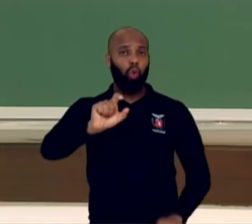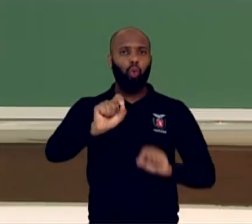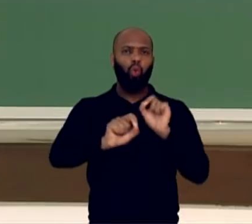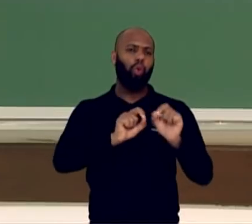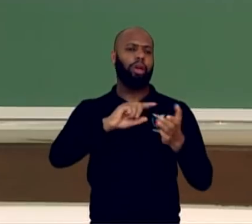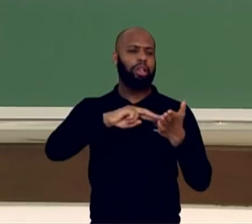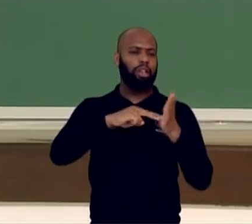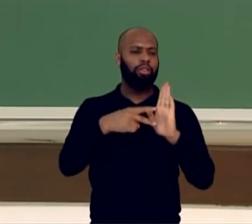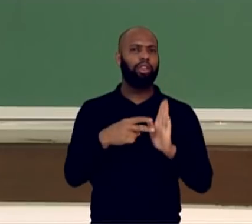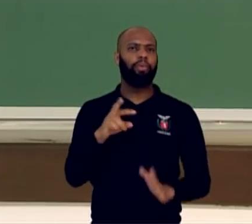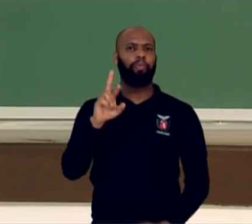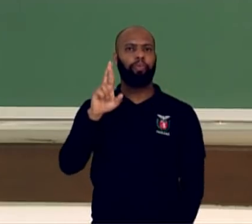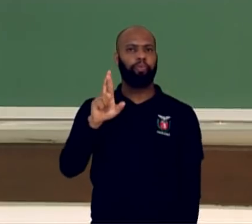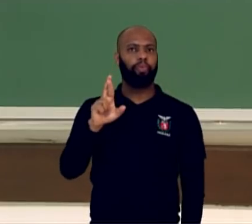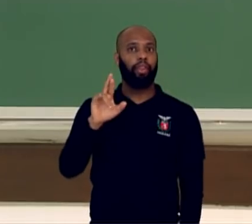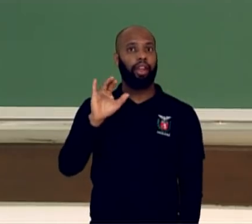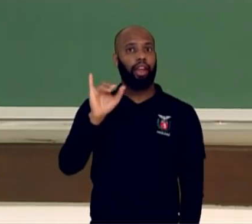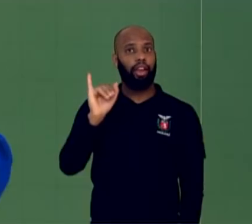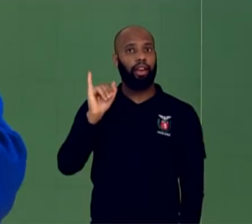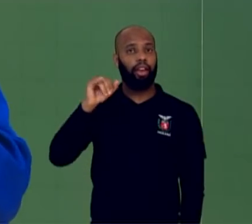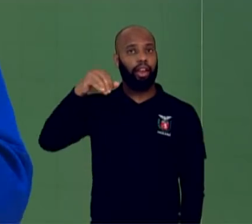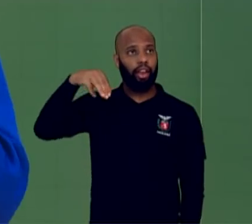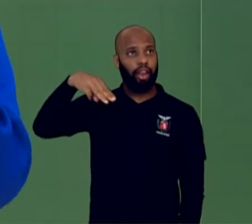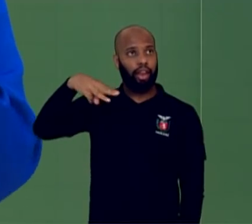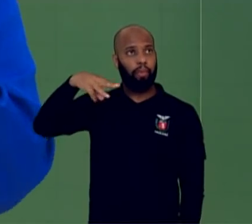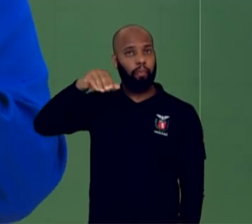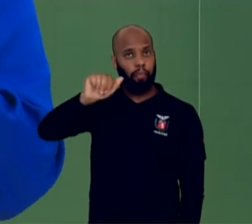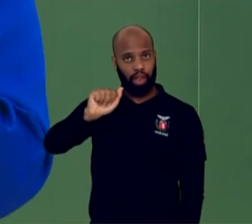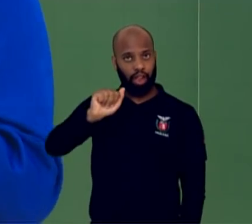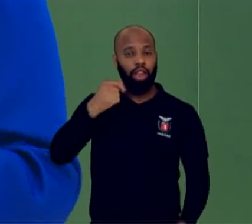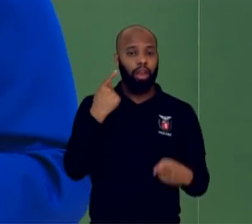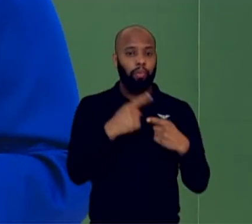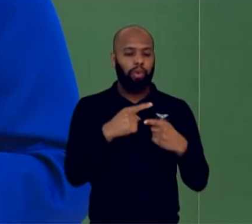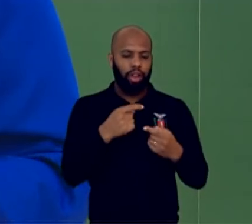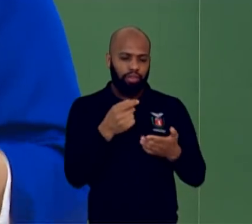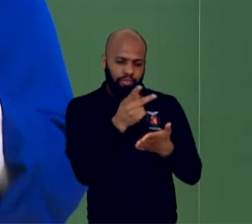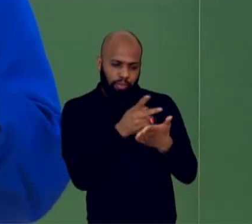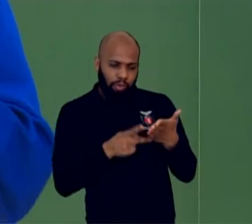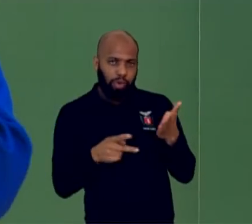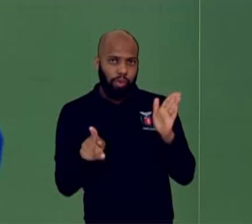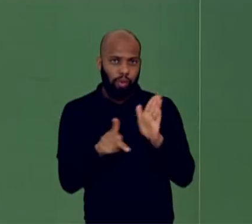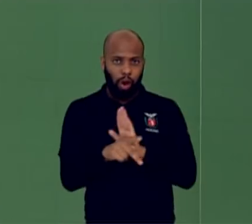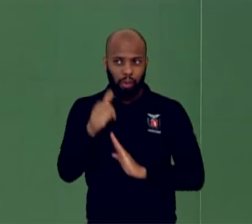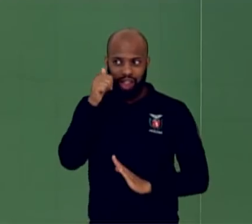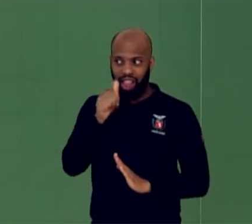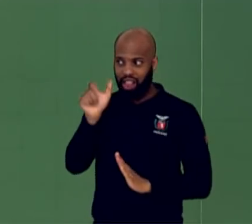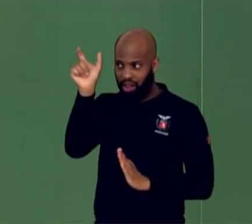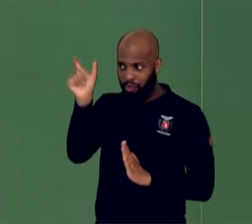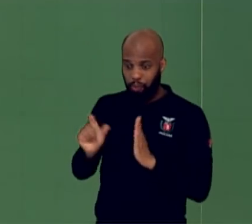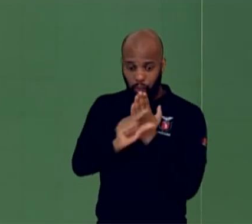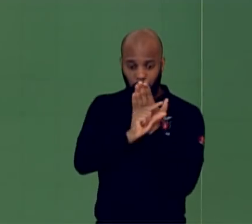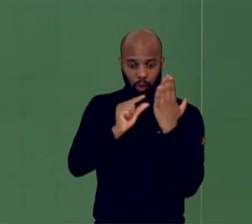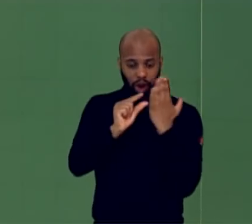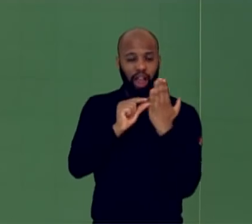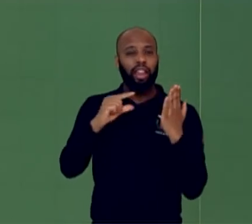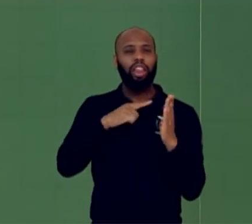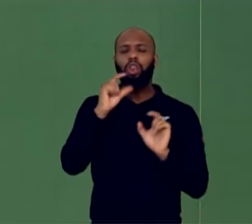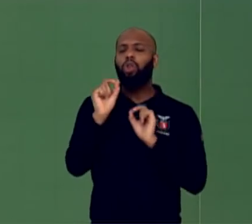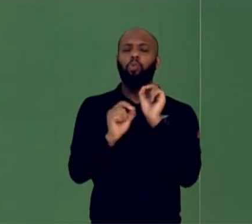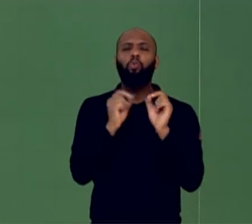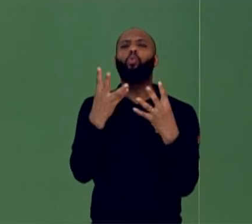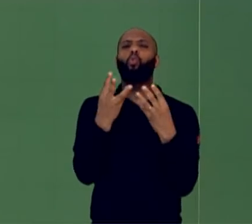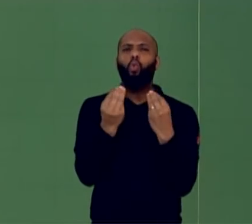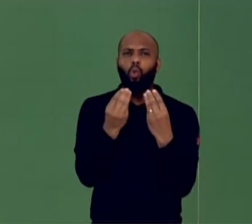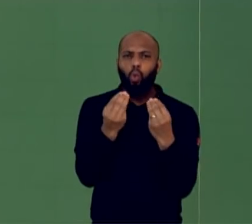rima. O poema da Cecília Meirelles, ele traz muitas rimas. Rimas são aquelas palavras